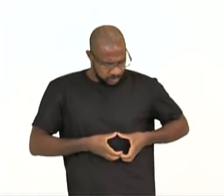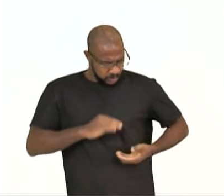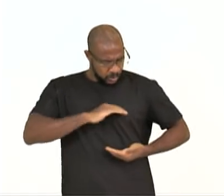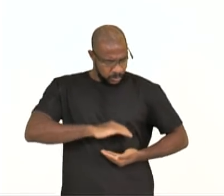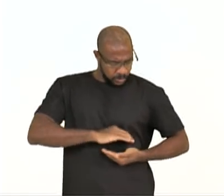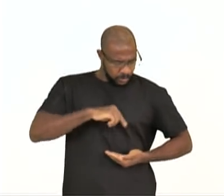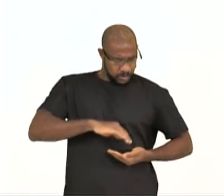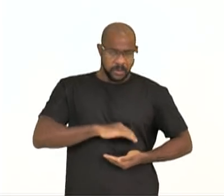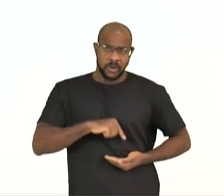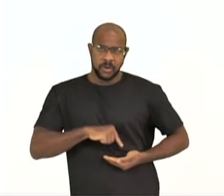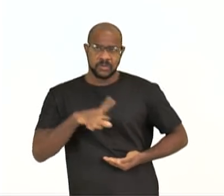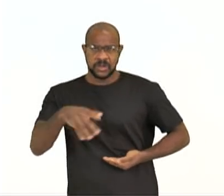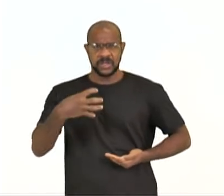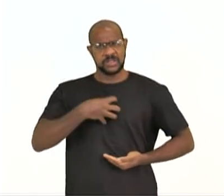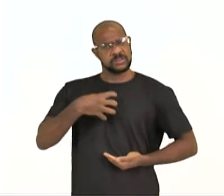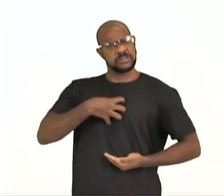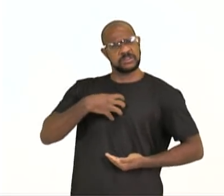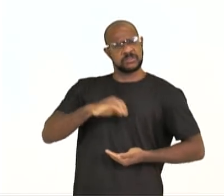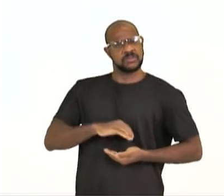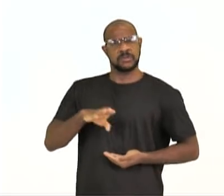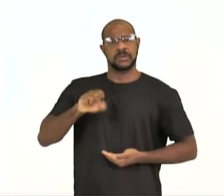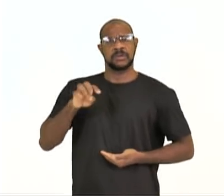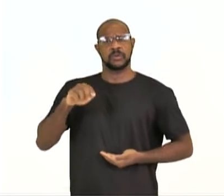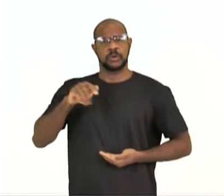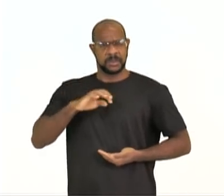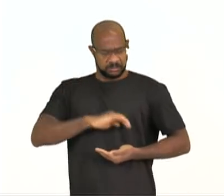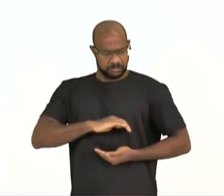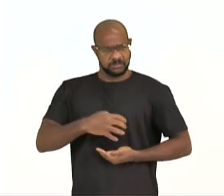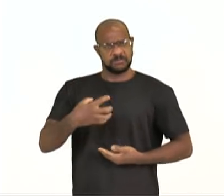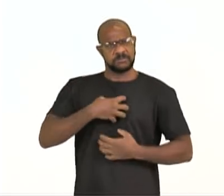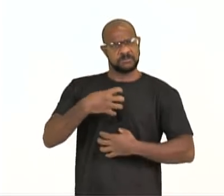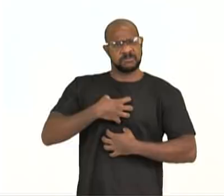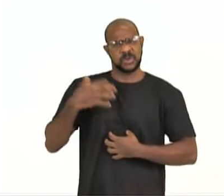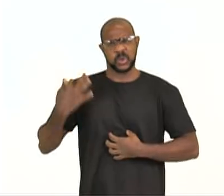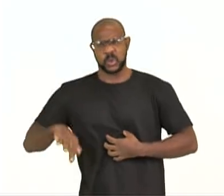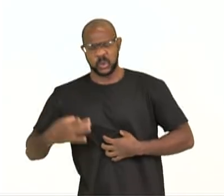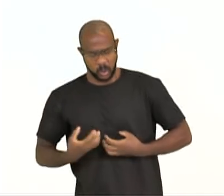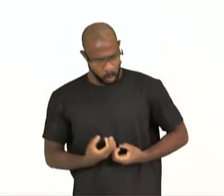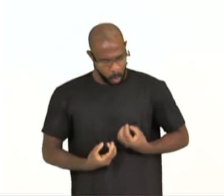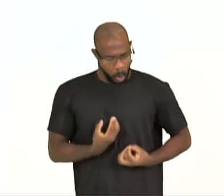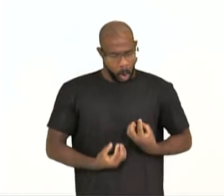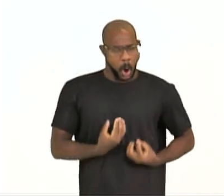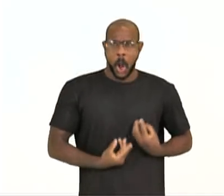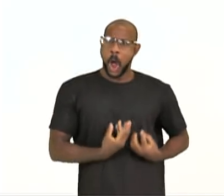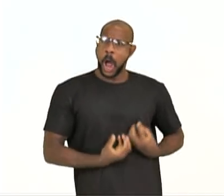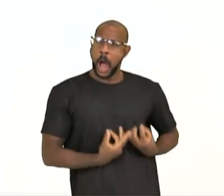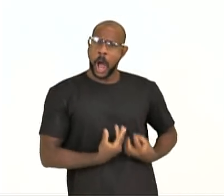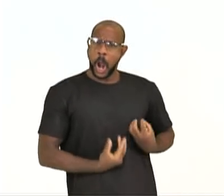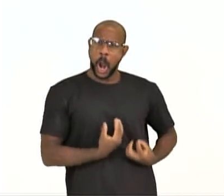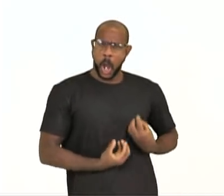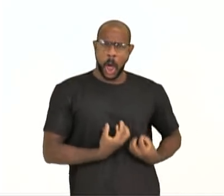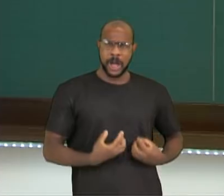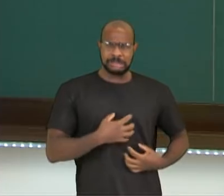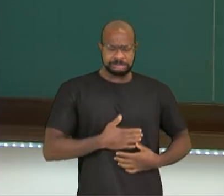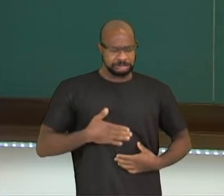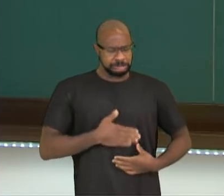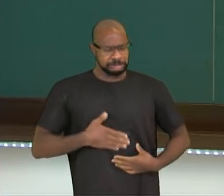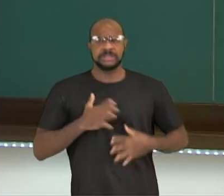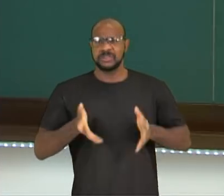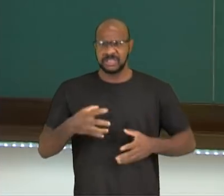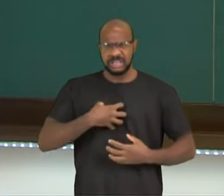vez você já sentiu algum desses sintomas? Uma dor, uma queimação, uma sensação de fogo no